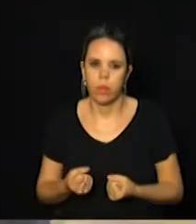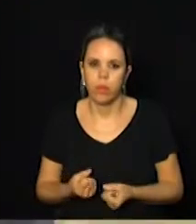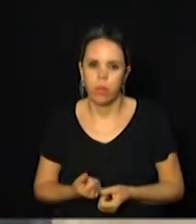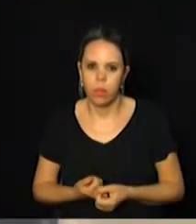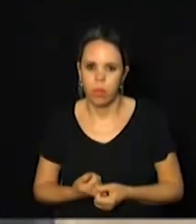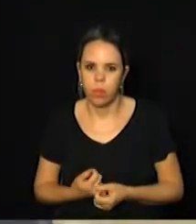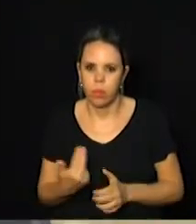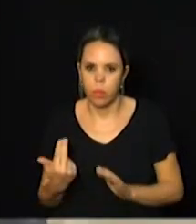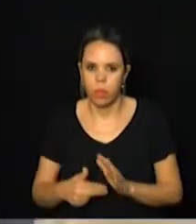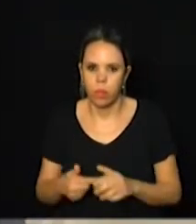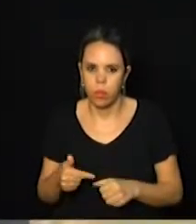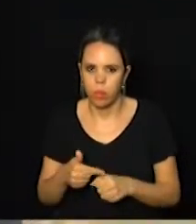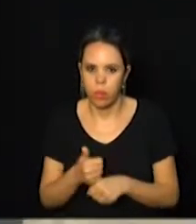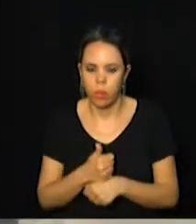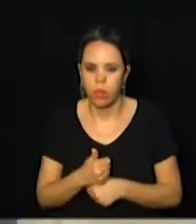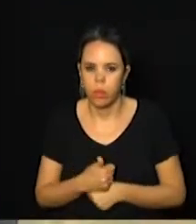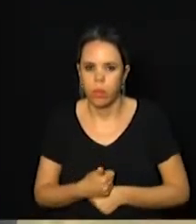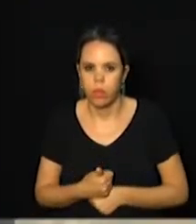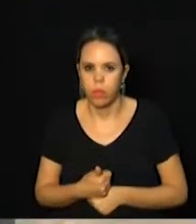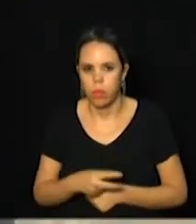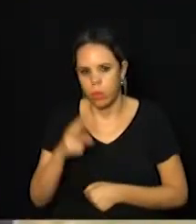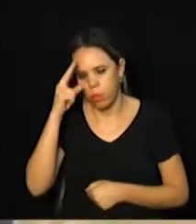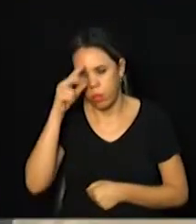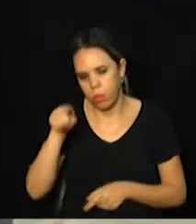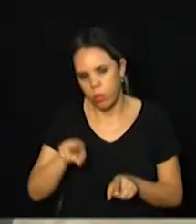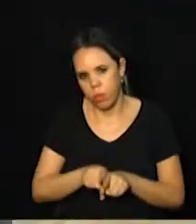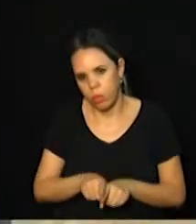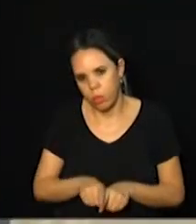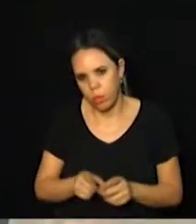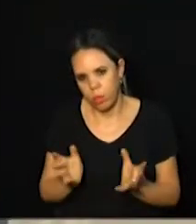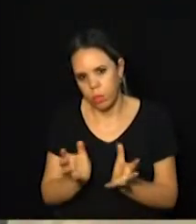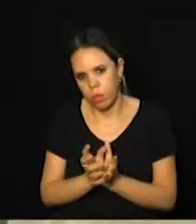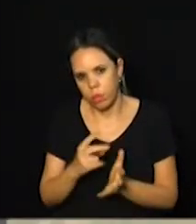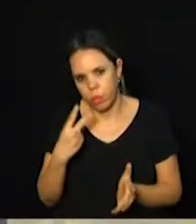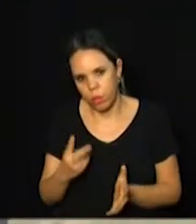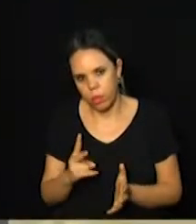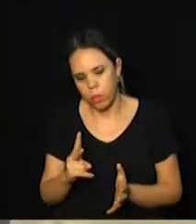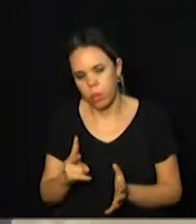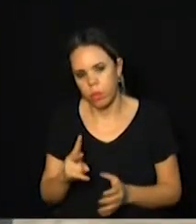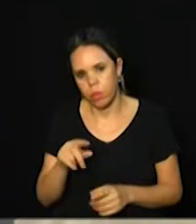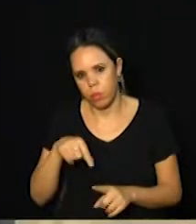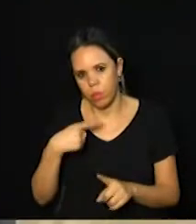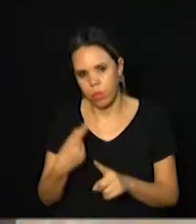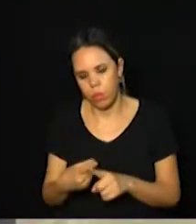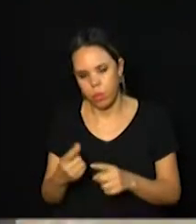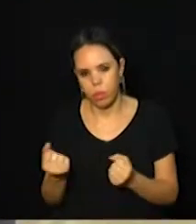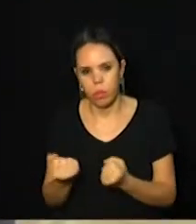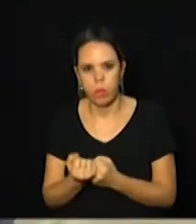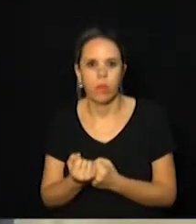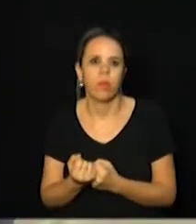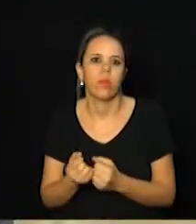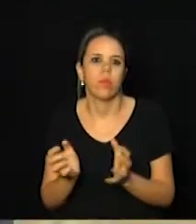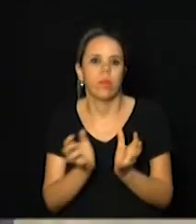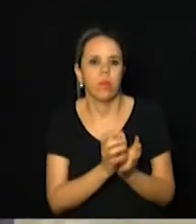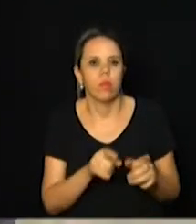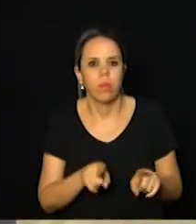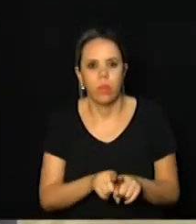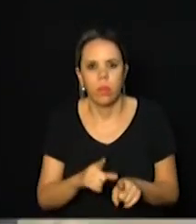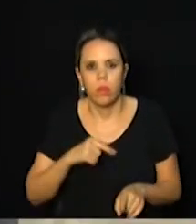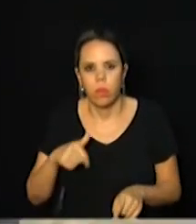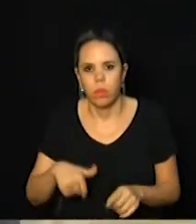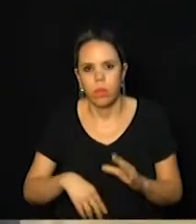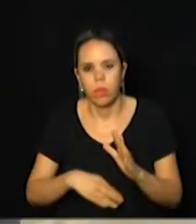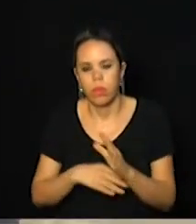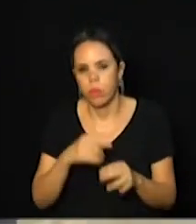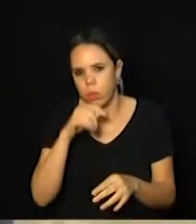aqui em nome dos frentistas e lembrando também navegador que a frente parlamentar vem como mais uma ferramenta e funções que nós já temos